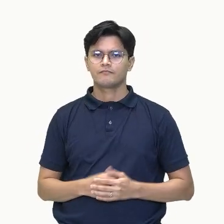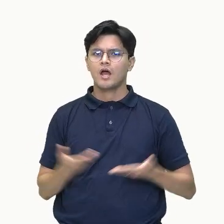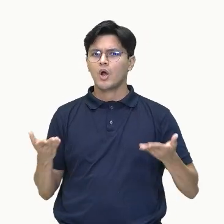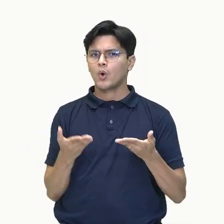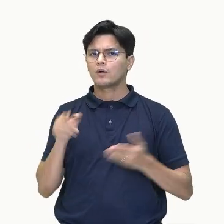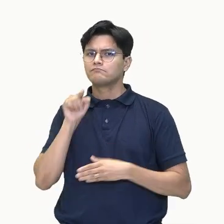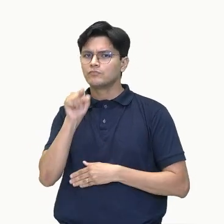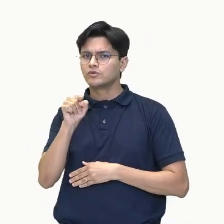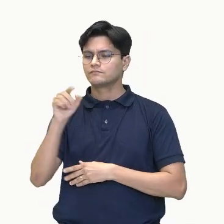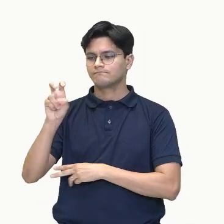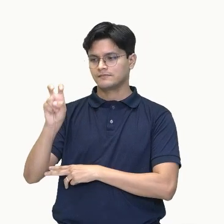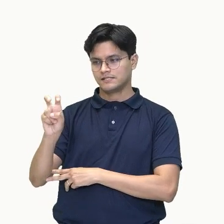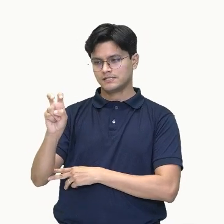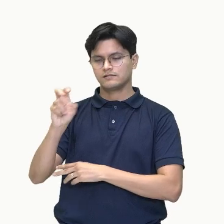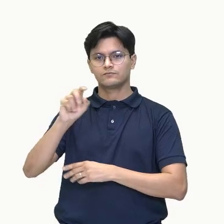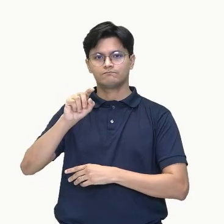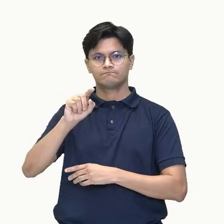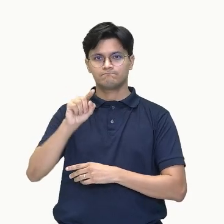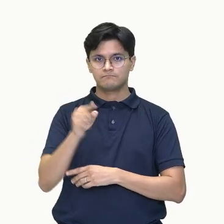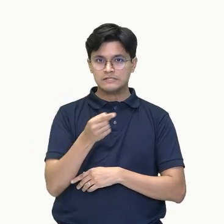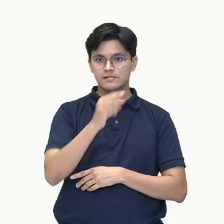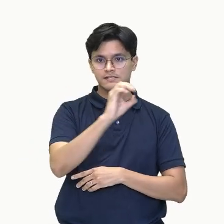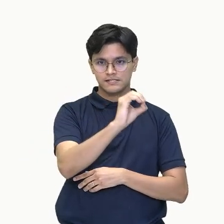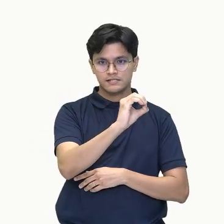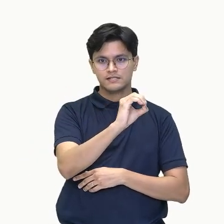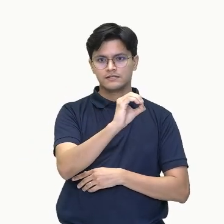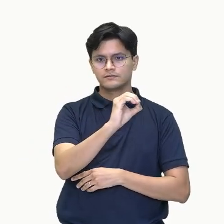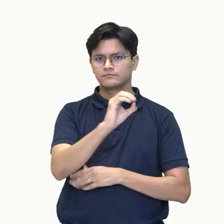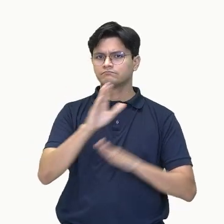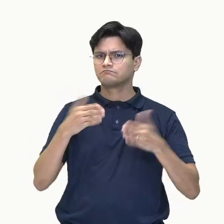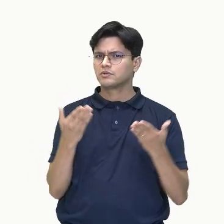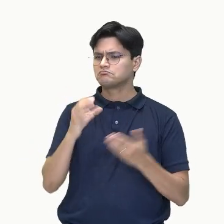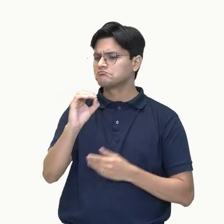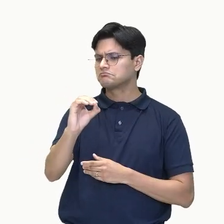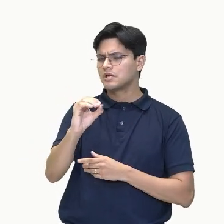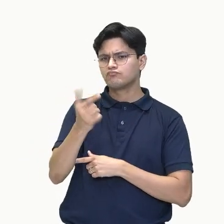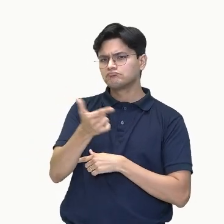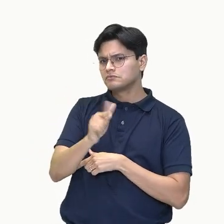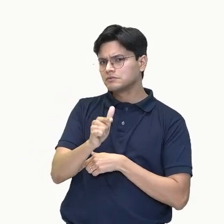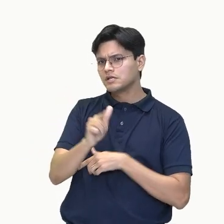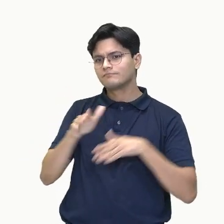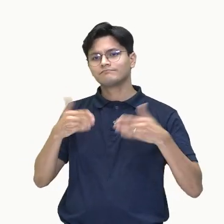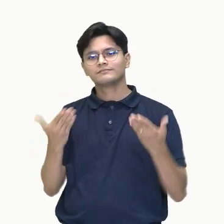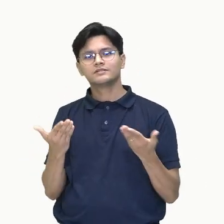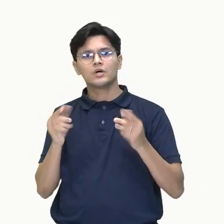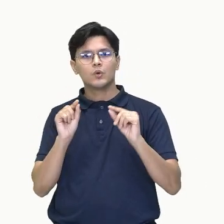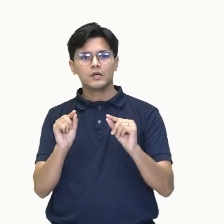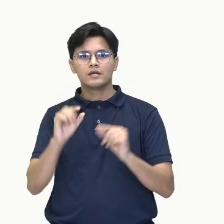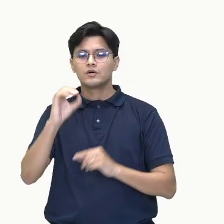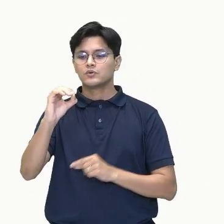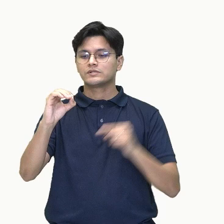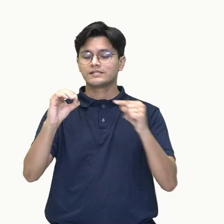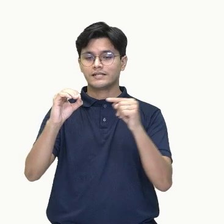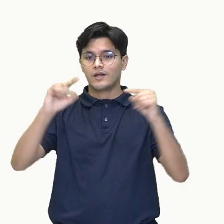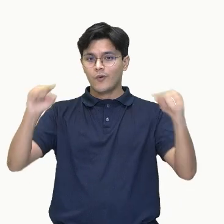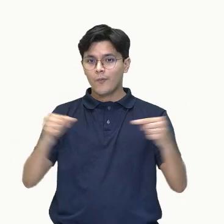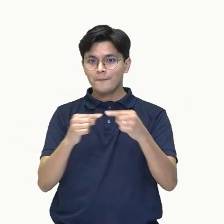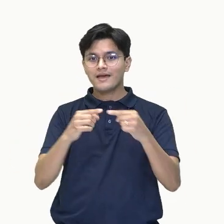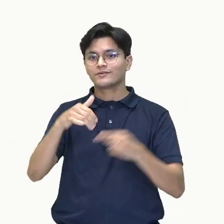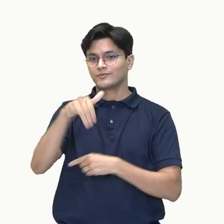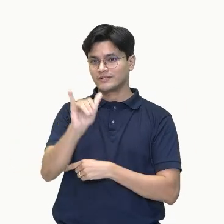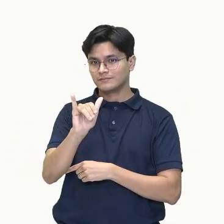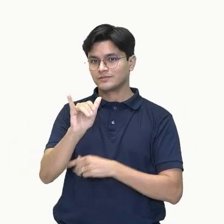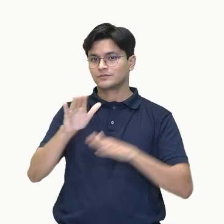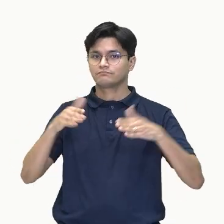marcar o 0? Não. Eu vou marcar direto em cima do ponto que é diferente do 0, 5. Mas só que o 5 está no primeiro